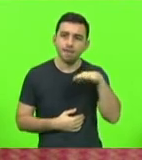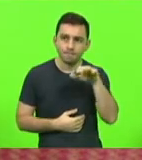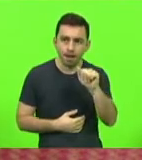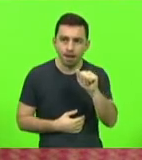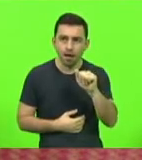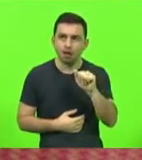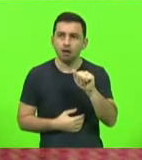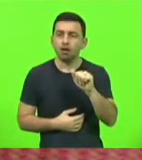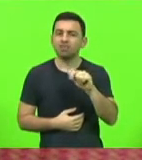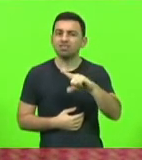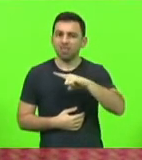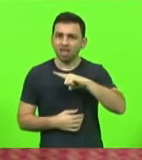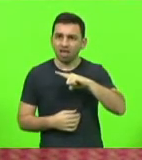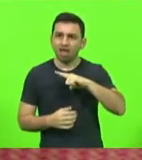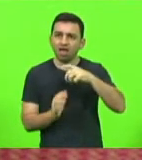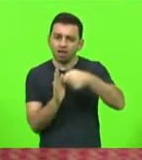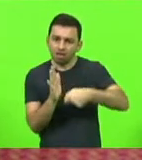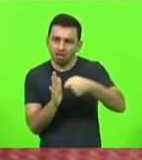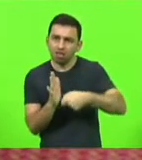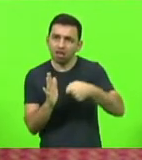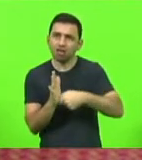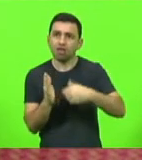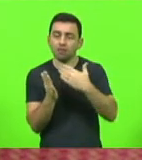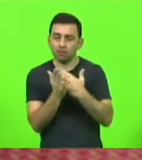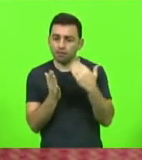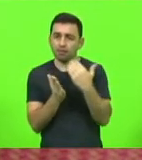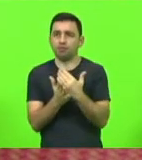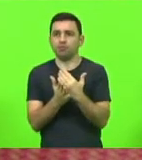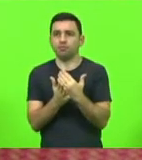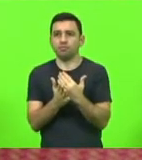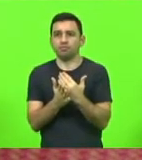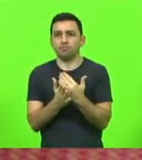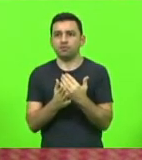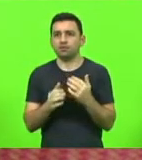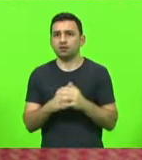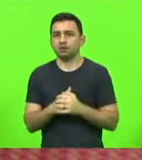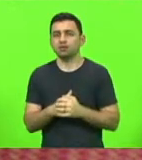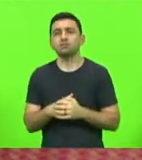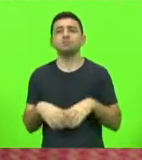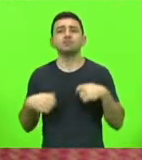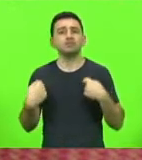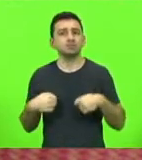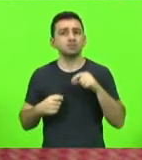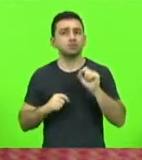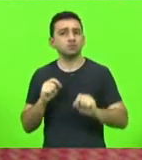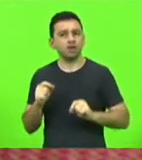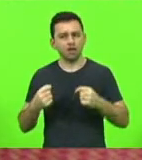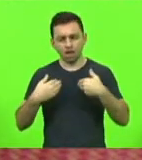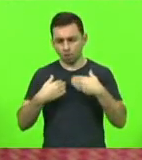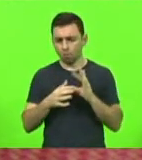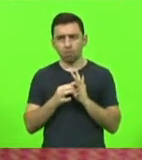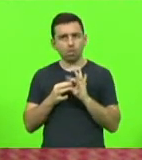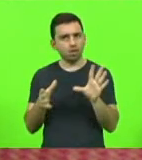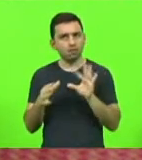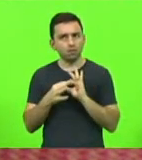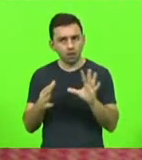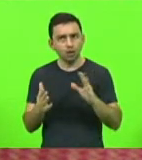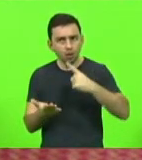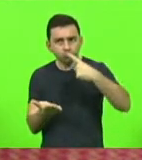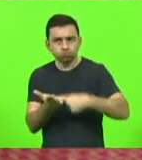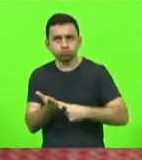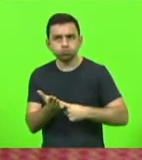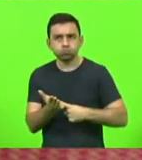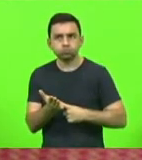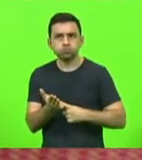essa cobrança maior. E isso aí tem que ser levado, e eu me disponho, vamos marcar uma audiência